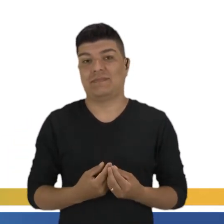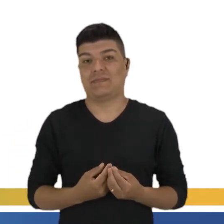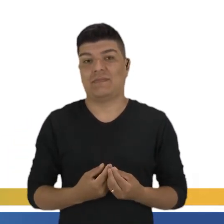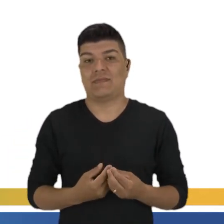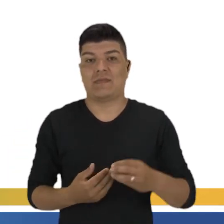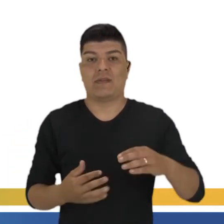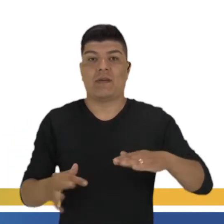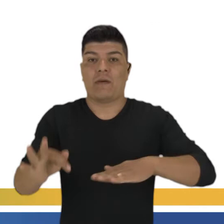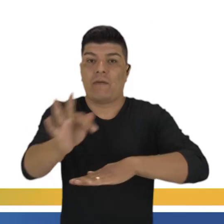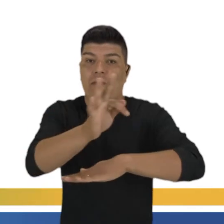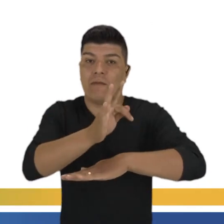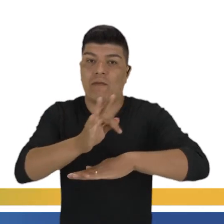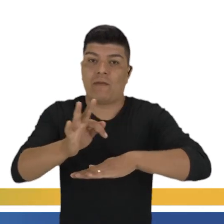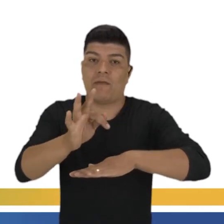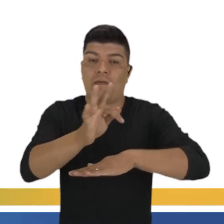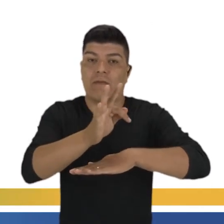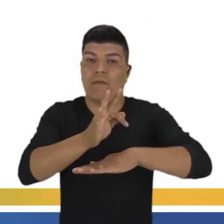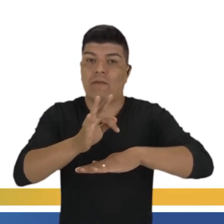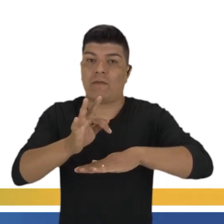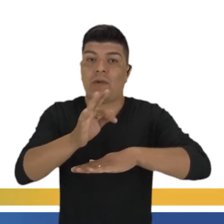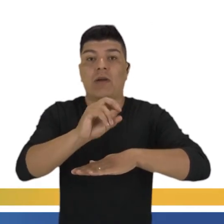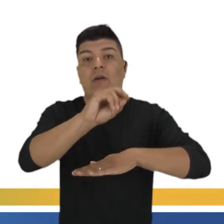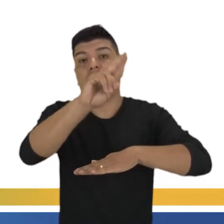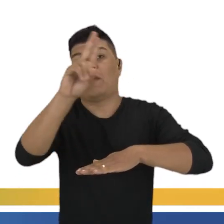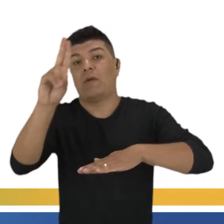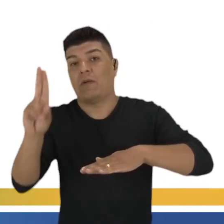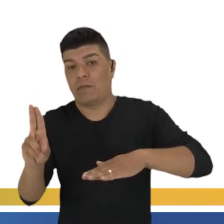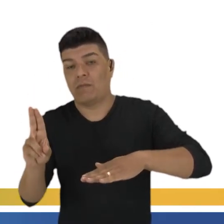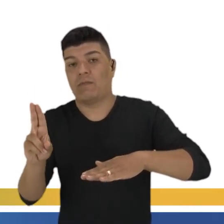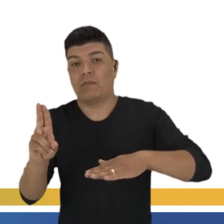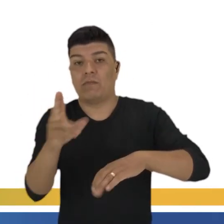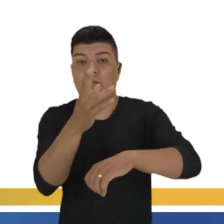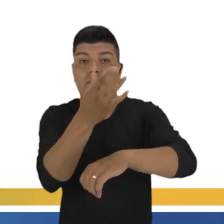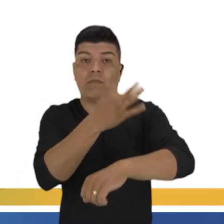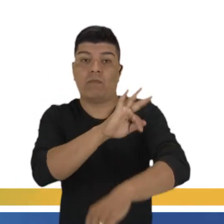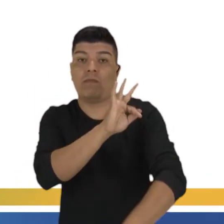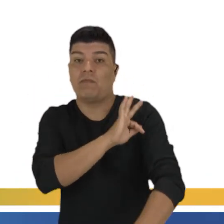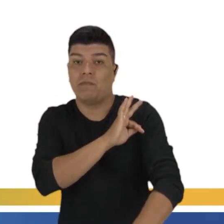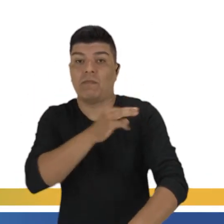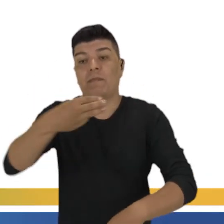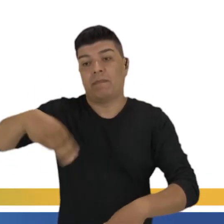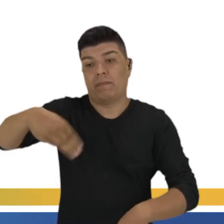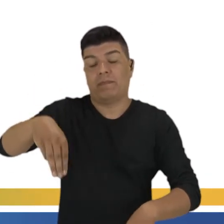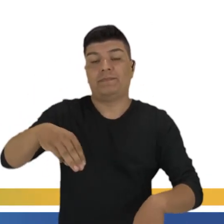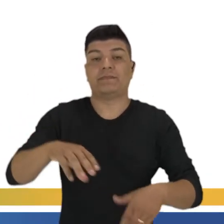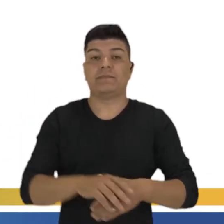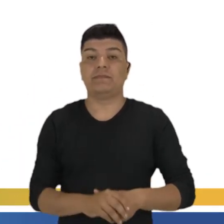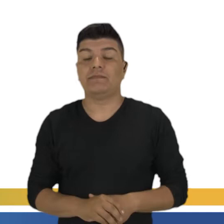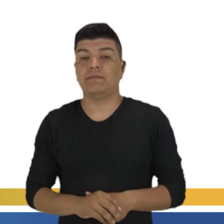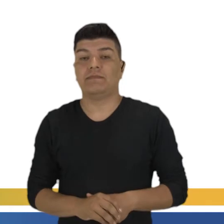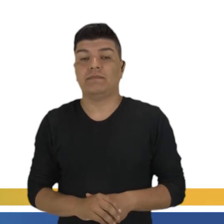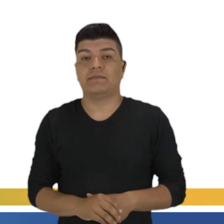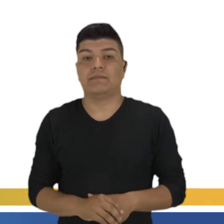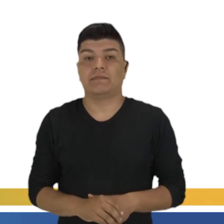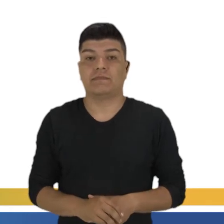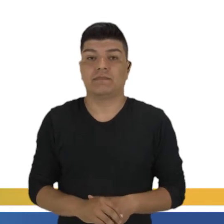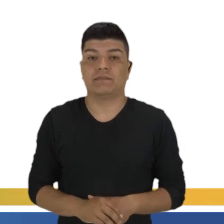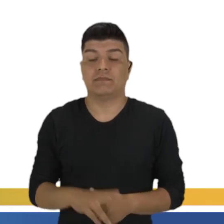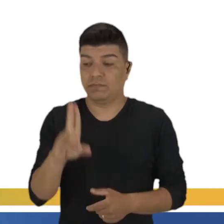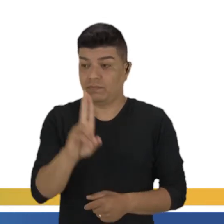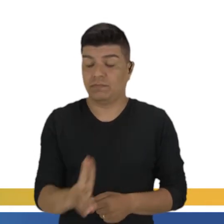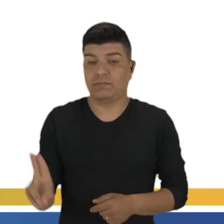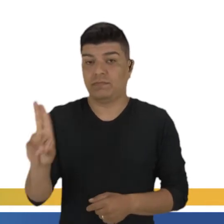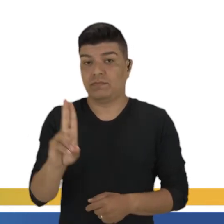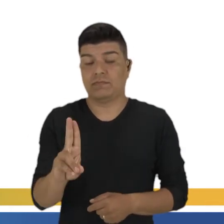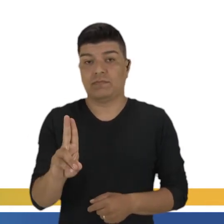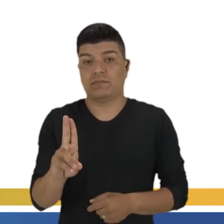formal ou de forma com as técnicas matemáticas. Aqui nós vamos